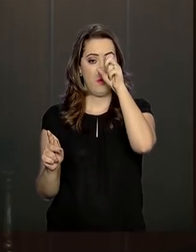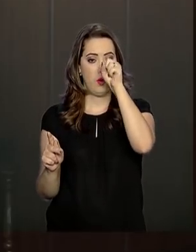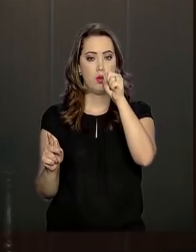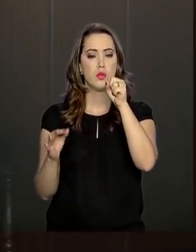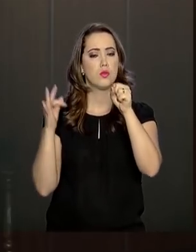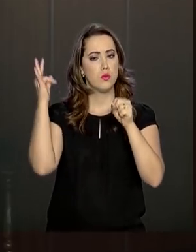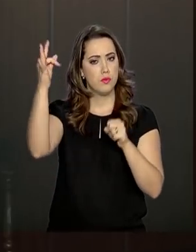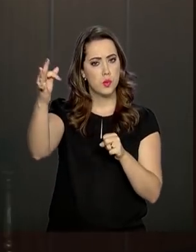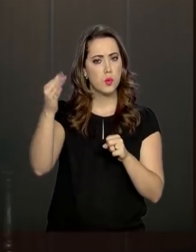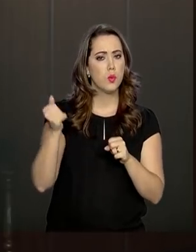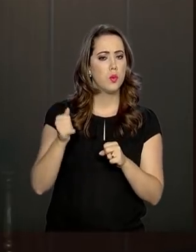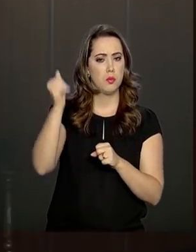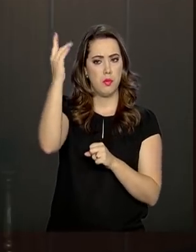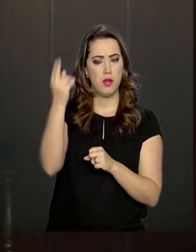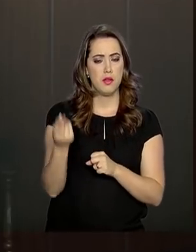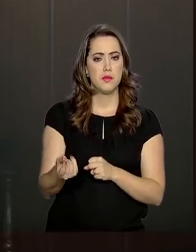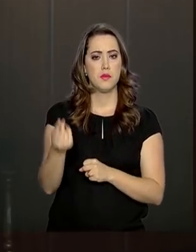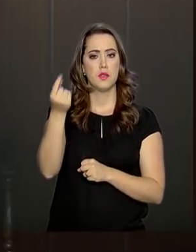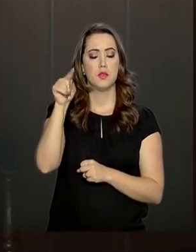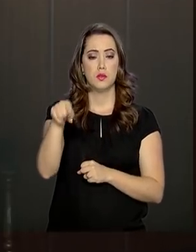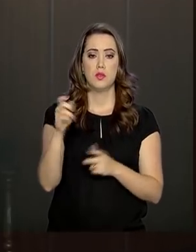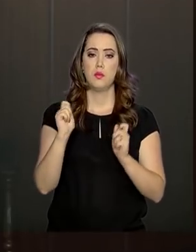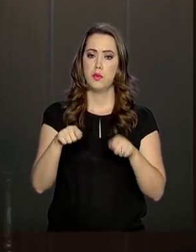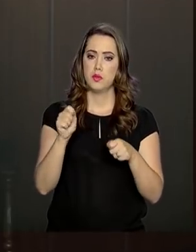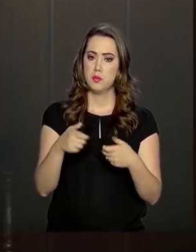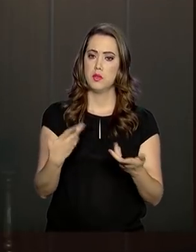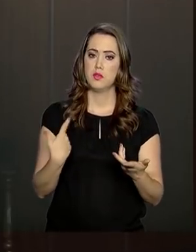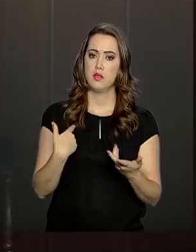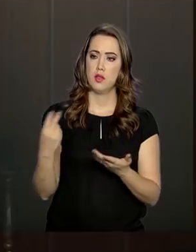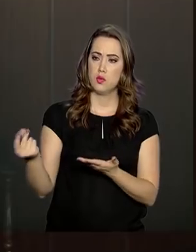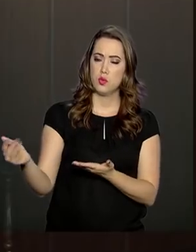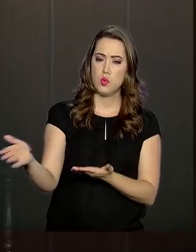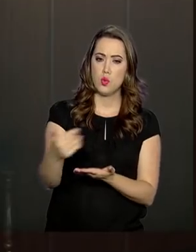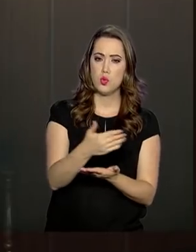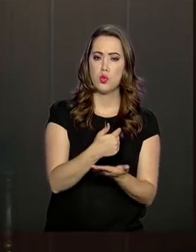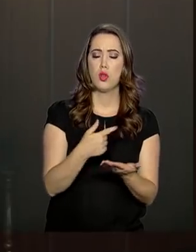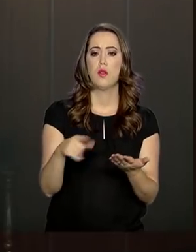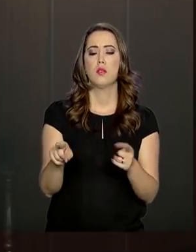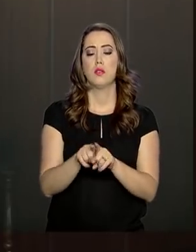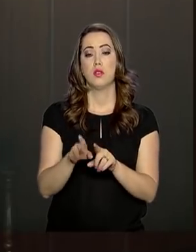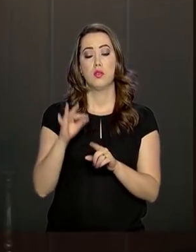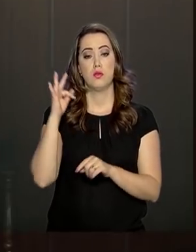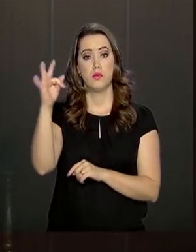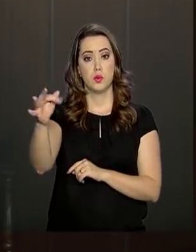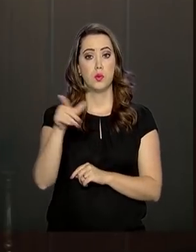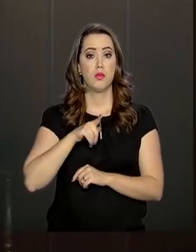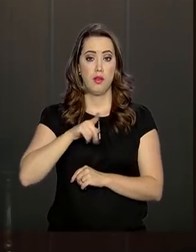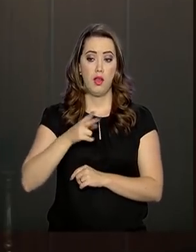lá na frente, maiores. Permitir que eles acumulem recursos, levem isso lá para frente.